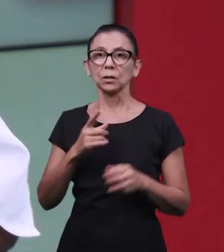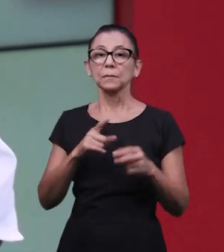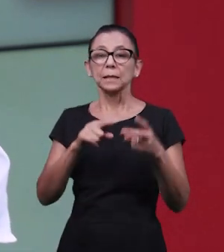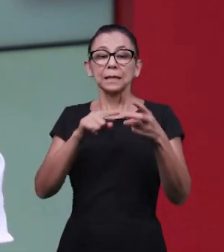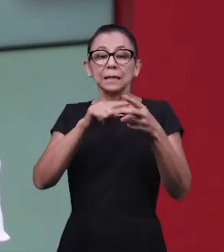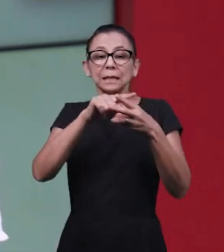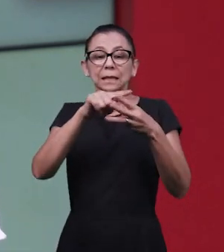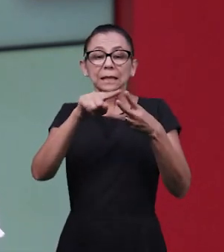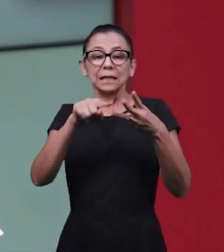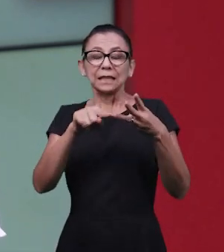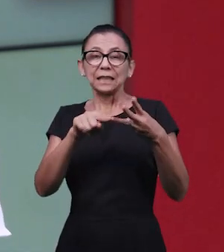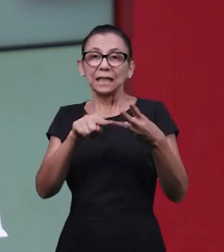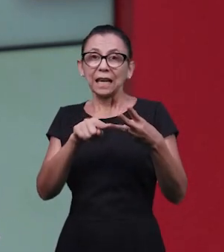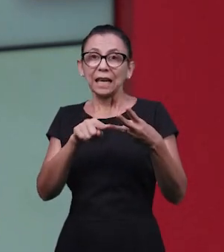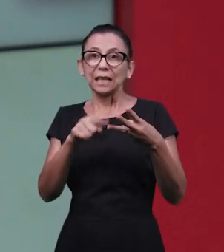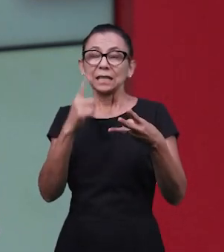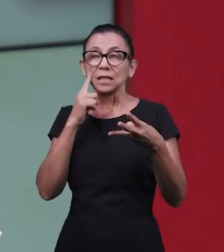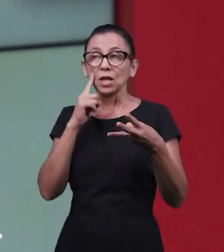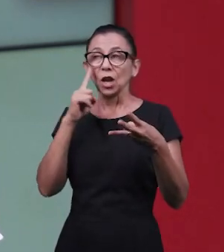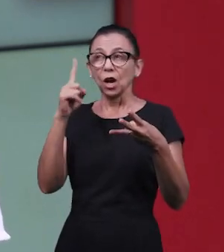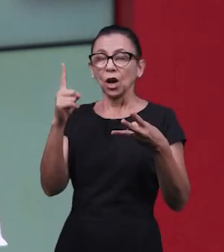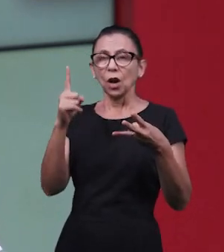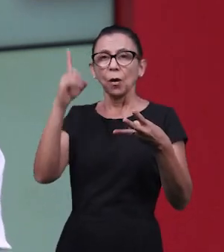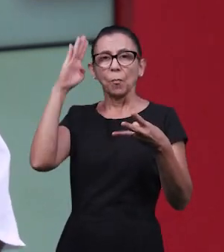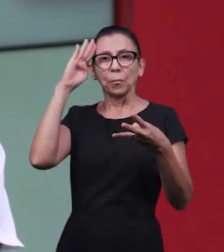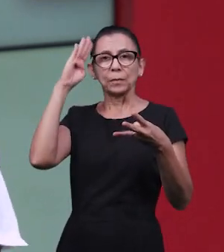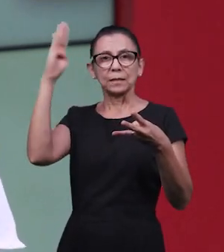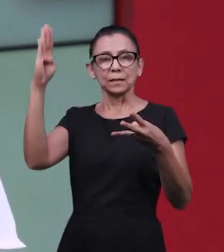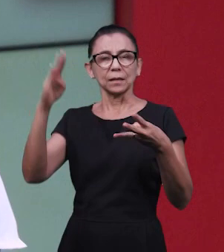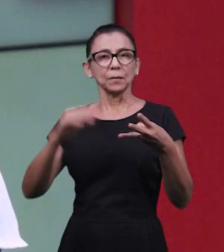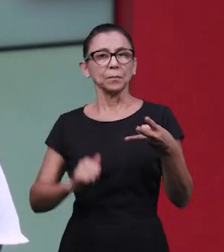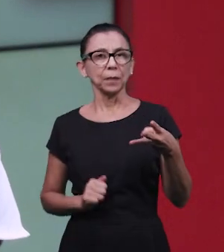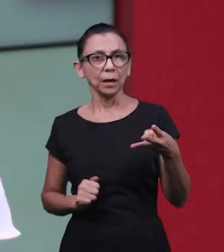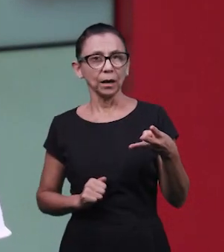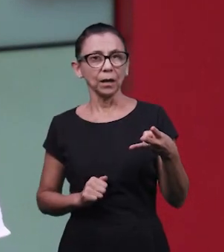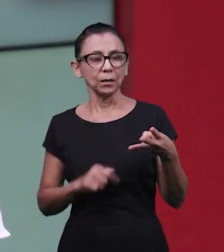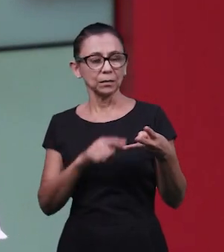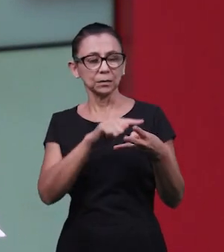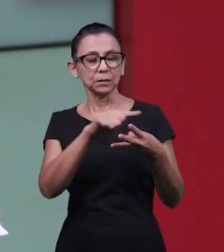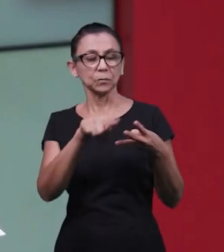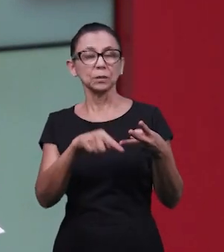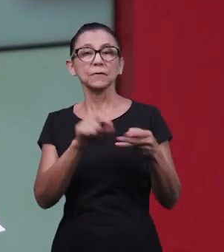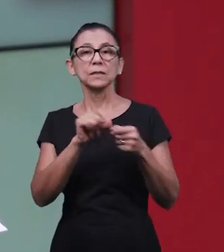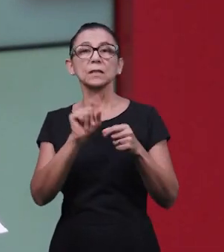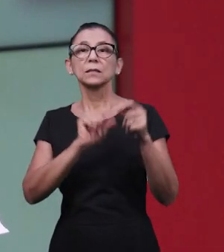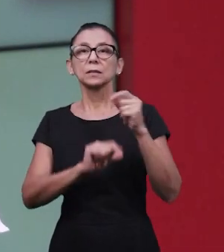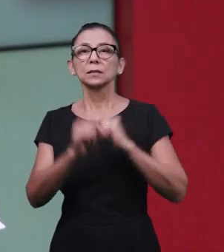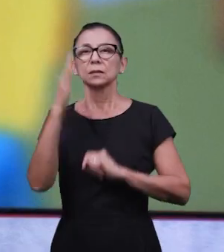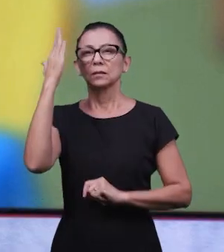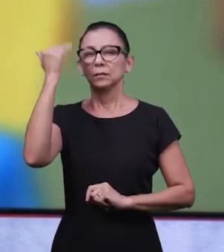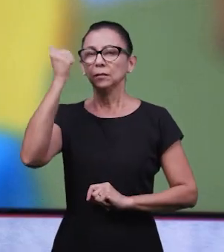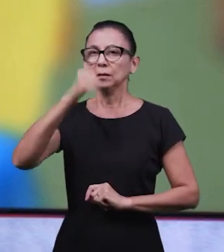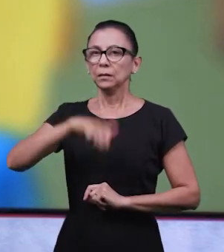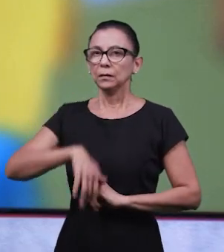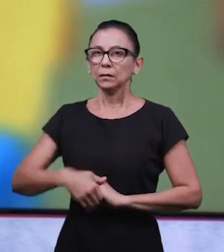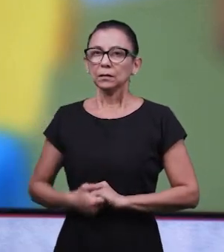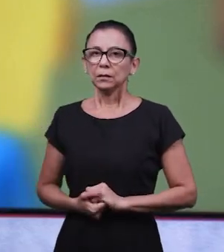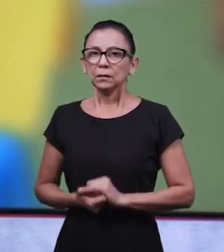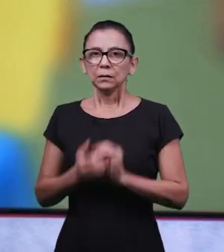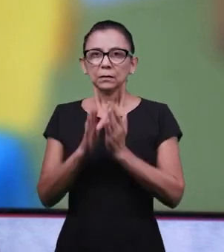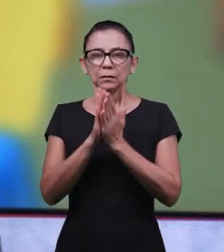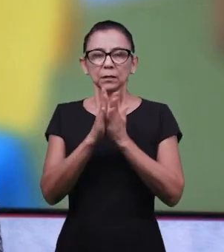Jesus mais do que qualquer coisa nesta vida. No meio dos valentes,